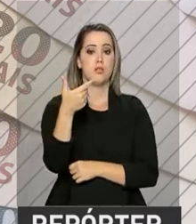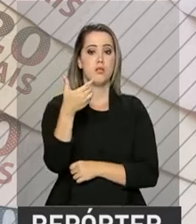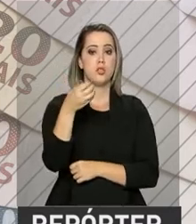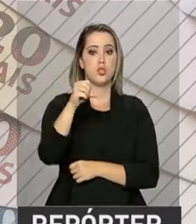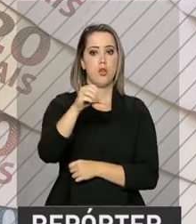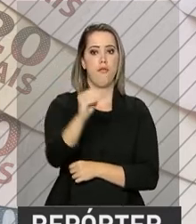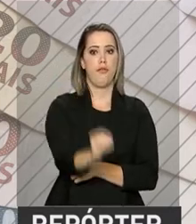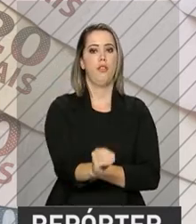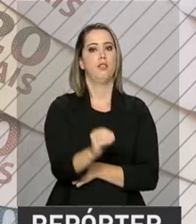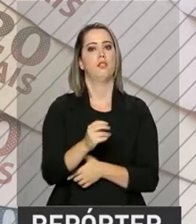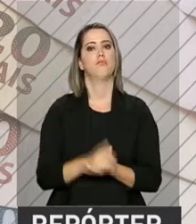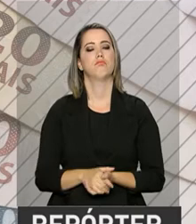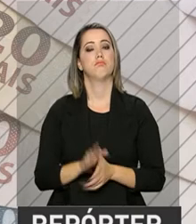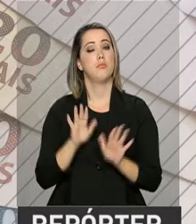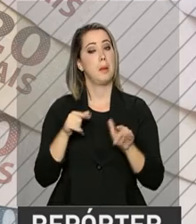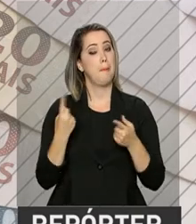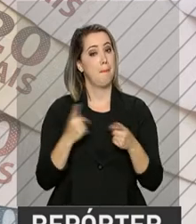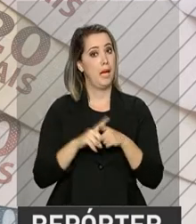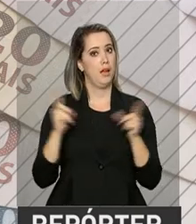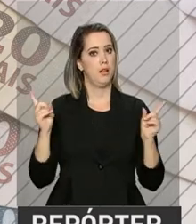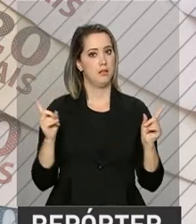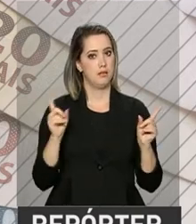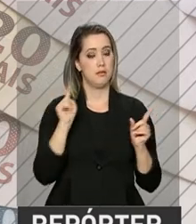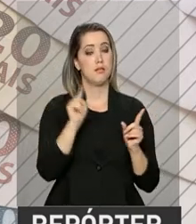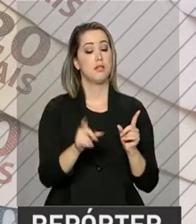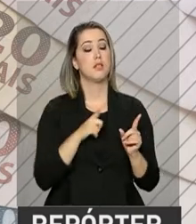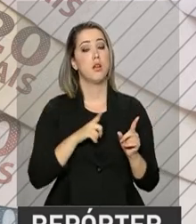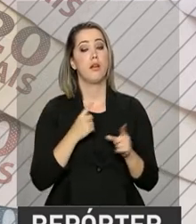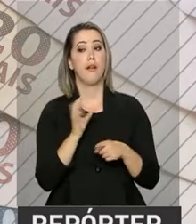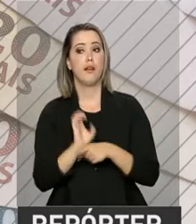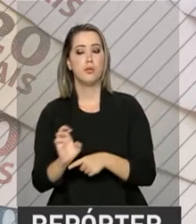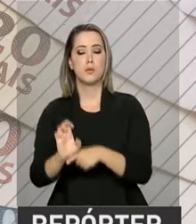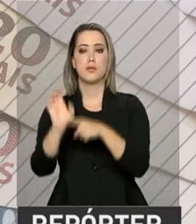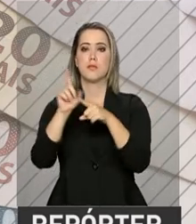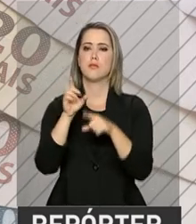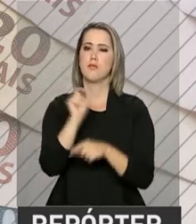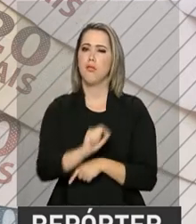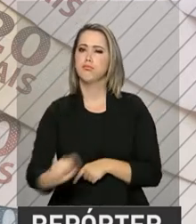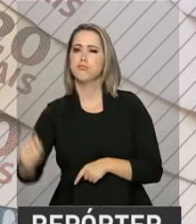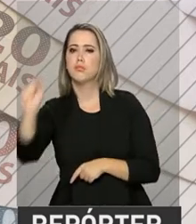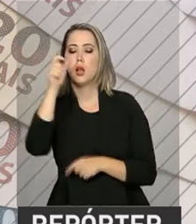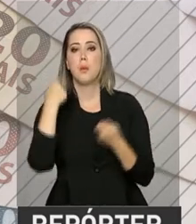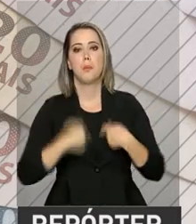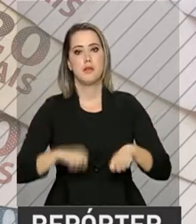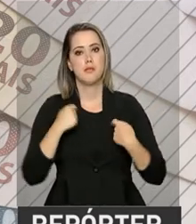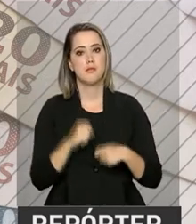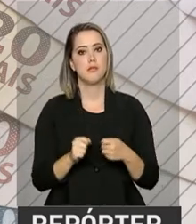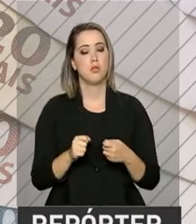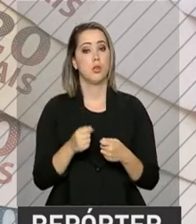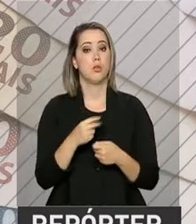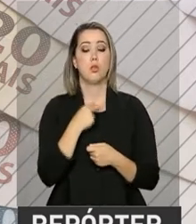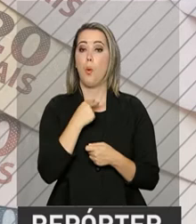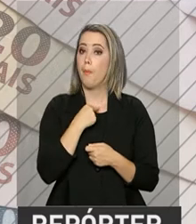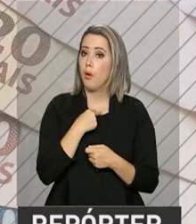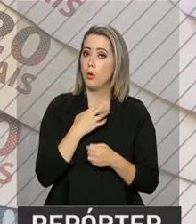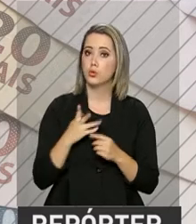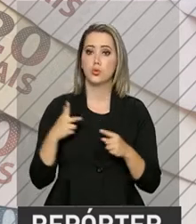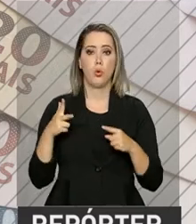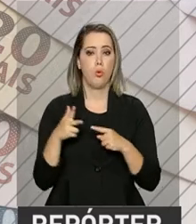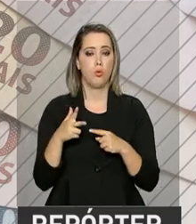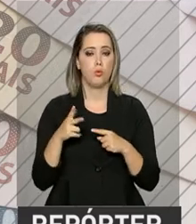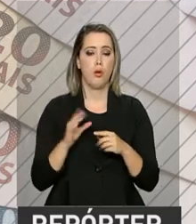de 90. Em contrapartida, os estados e o Distrito Federal não podem aumentar gastos com